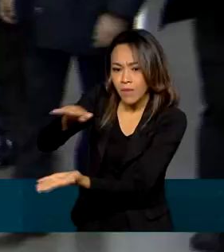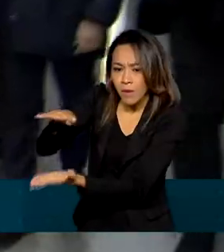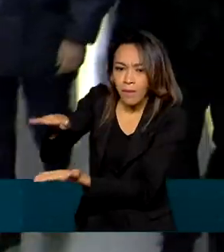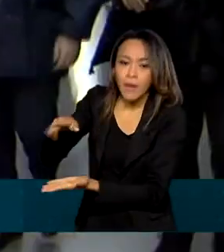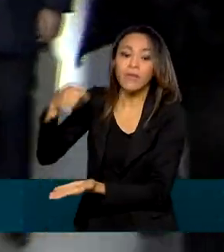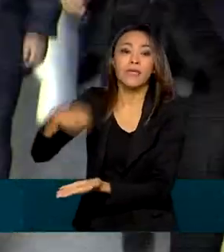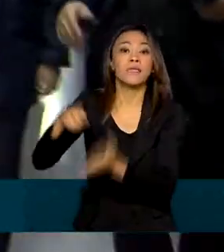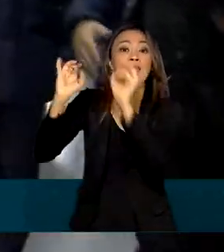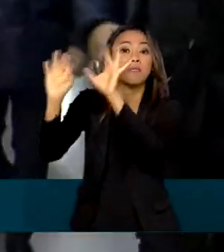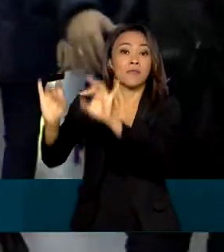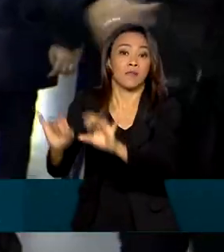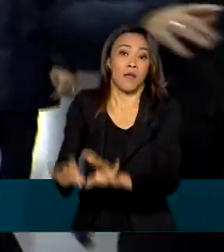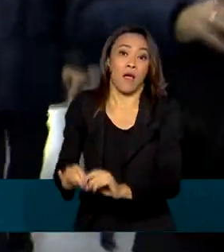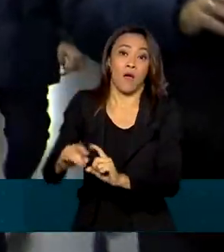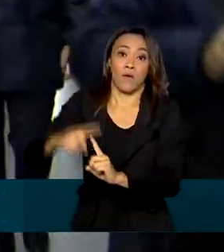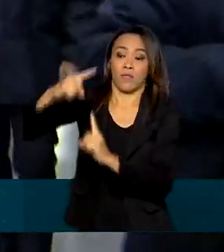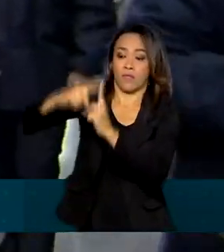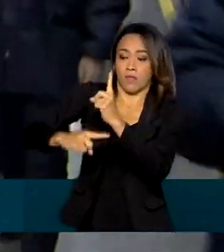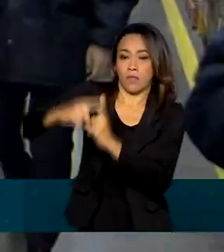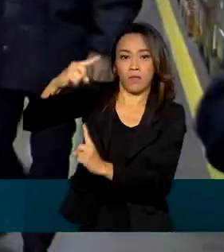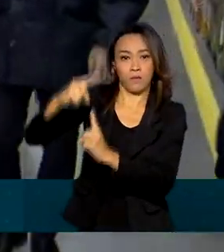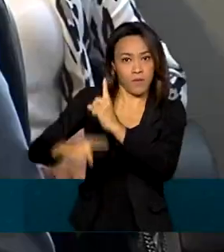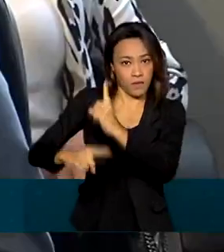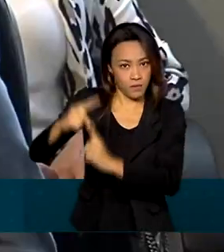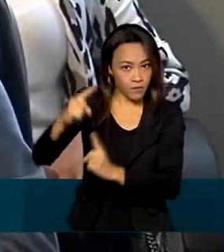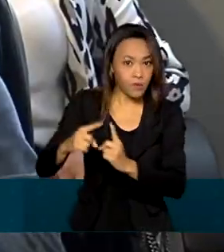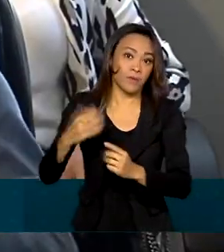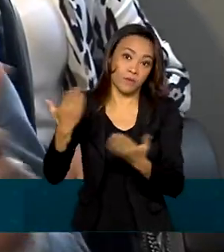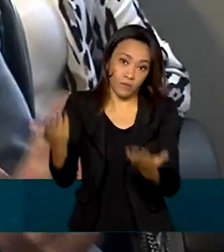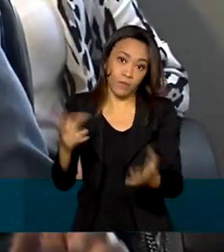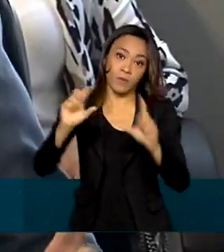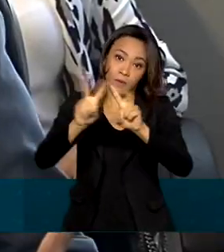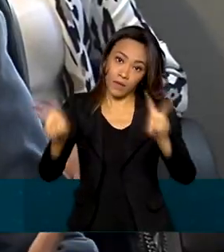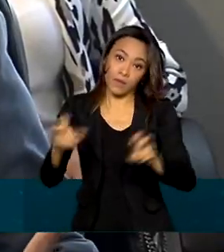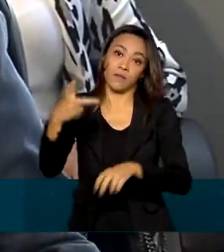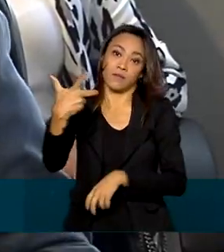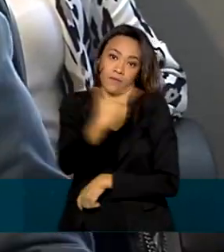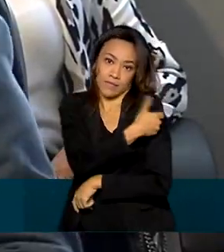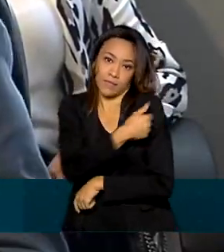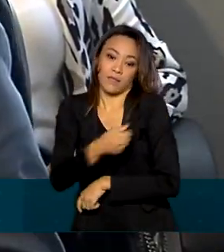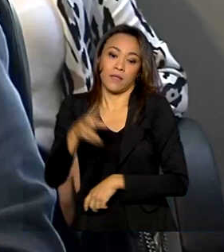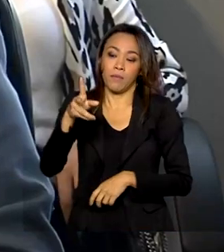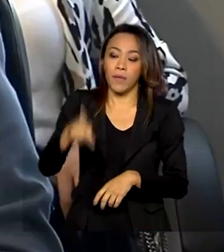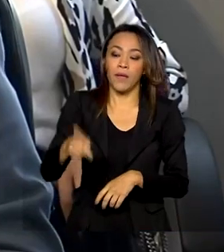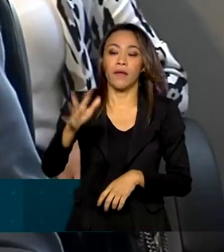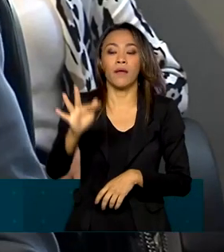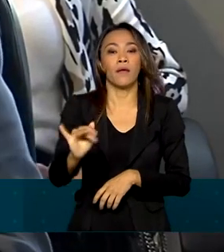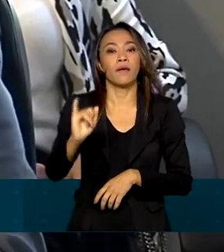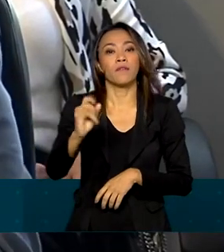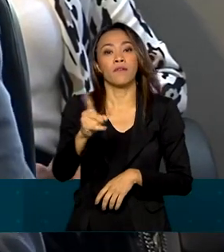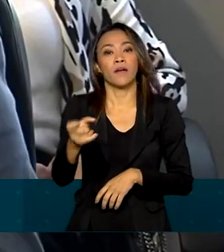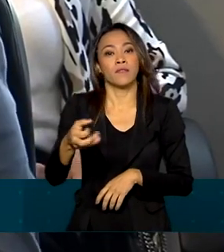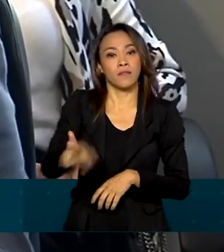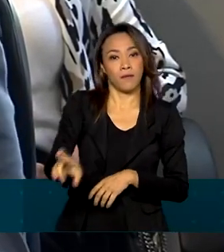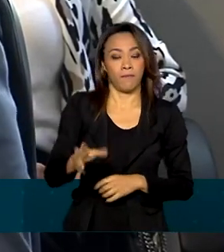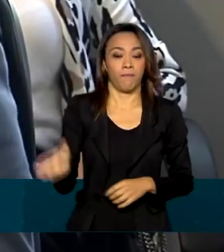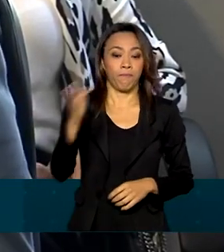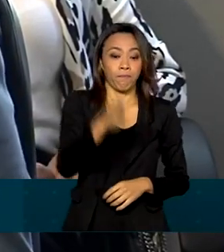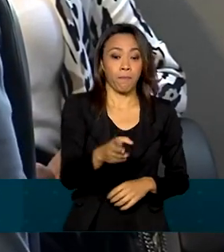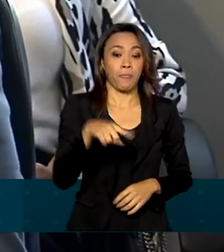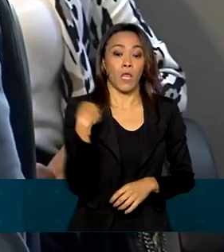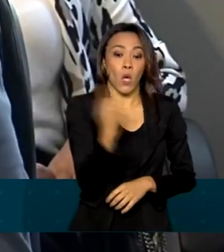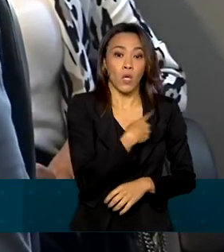temperatura especiais, caso da vacina da Pfizer. Temos um grande desafio, cuidar de